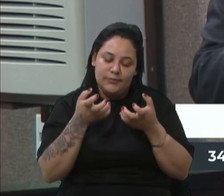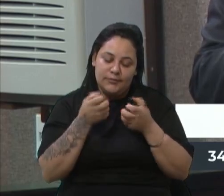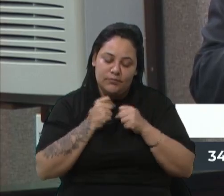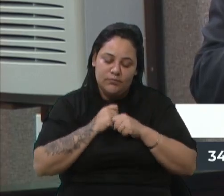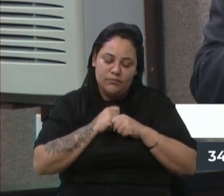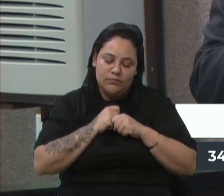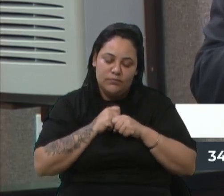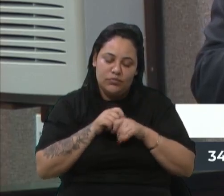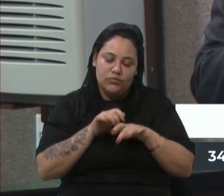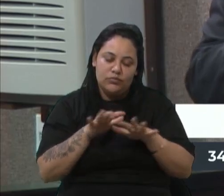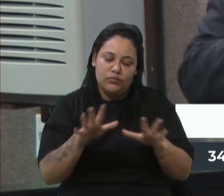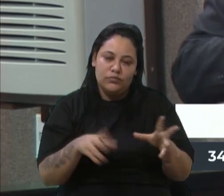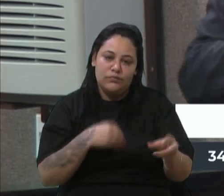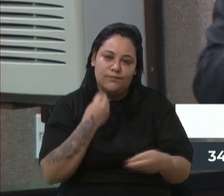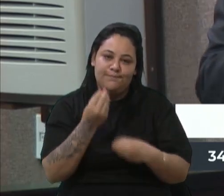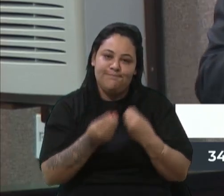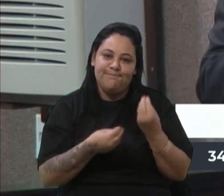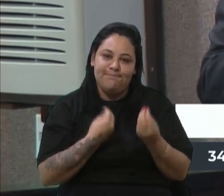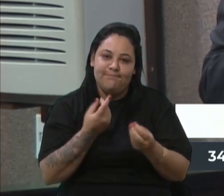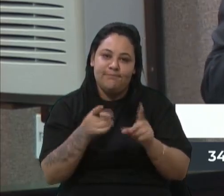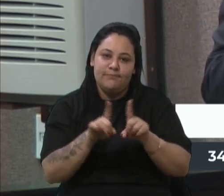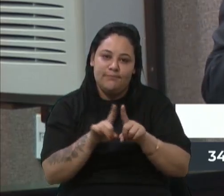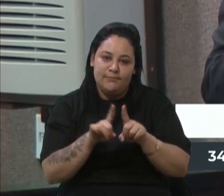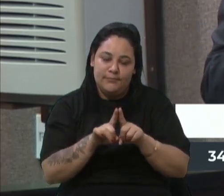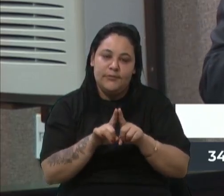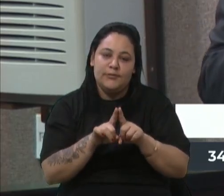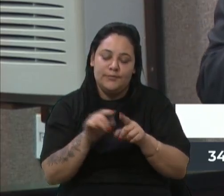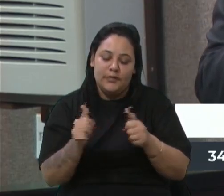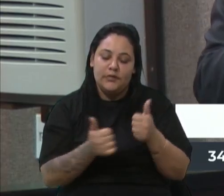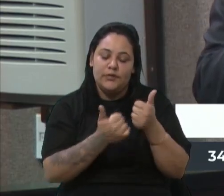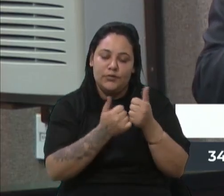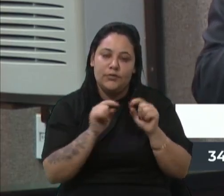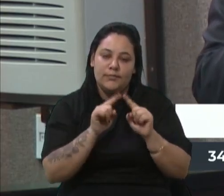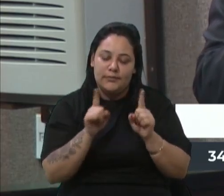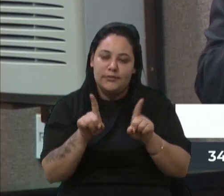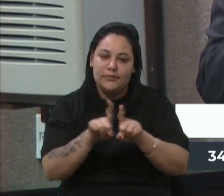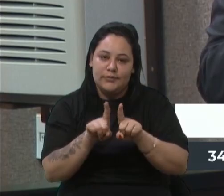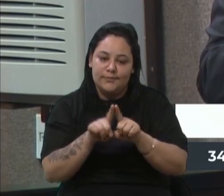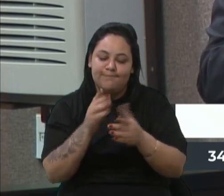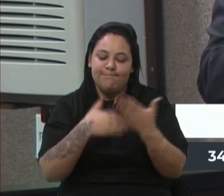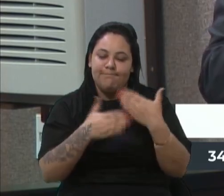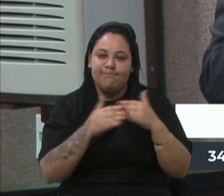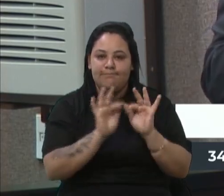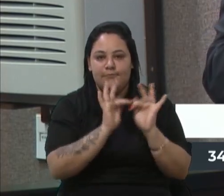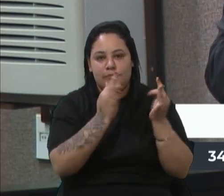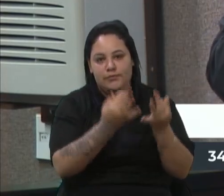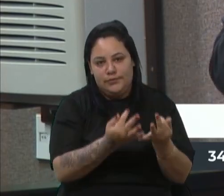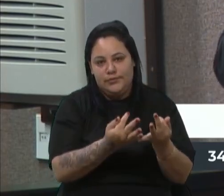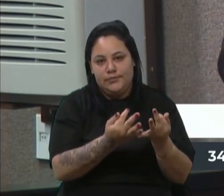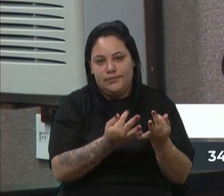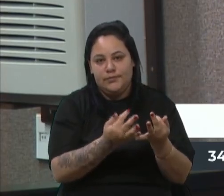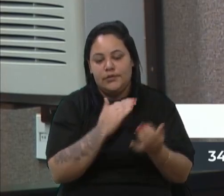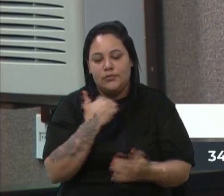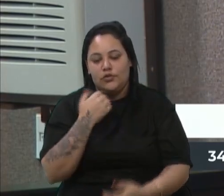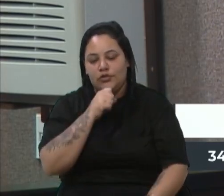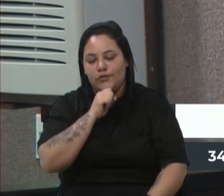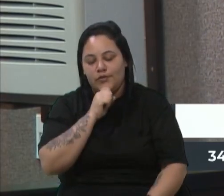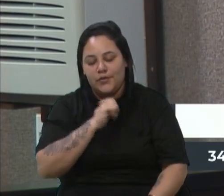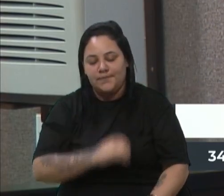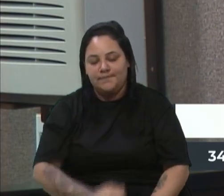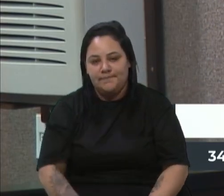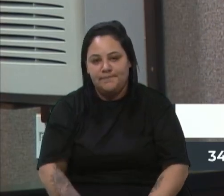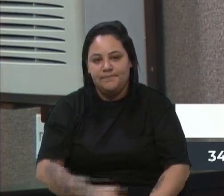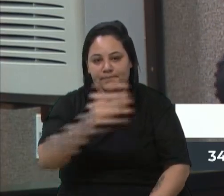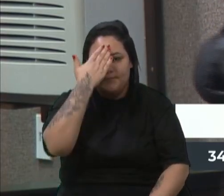sentimentos a da Núbia mas a todos seus familiares pelo falecimento de Matilde Rosa Souza bueiro